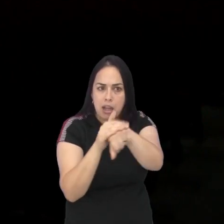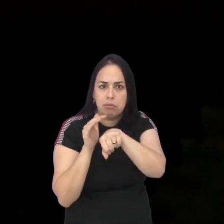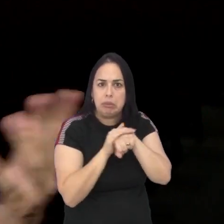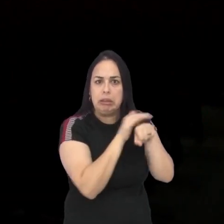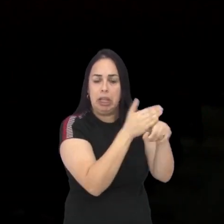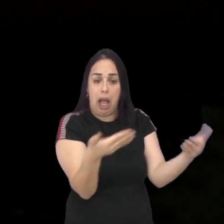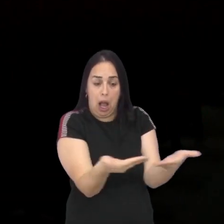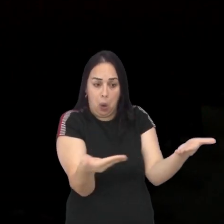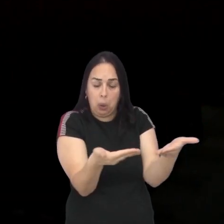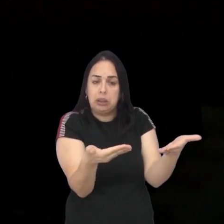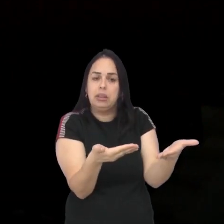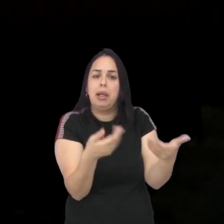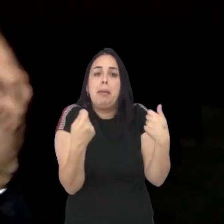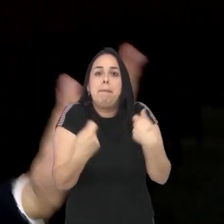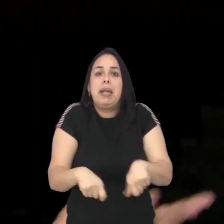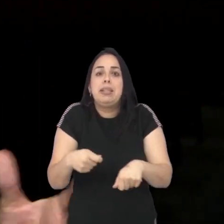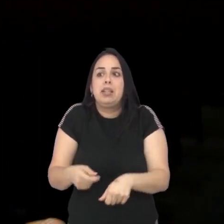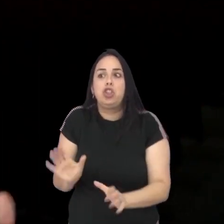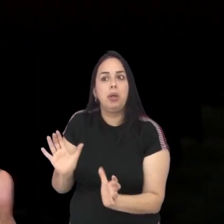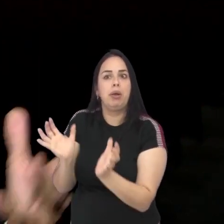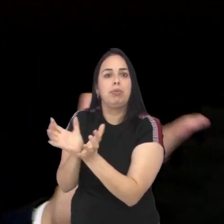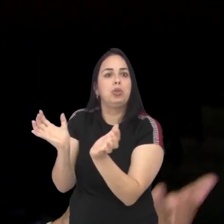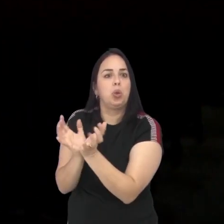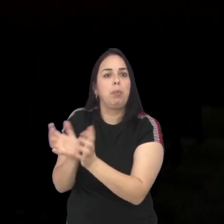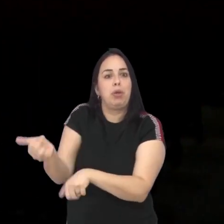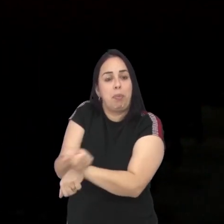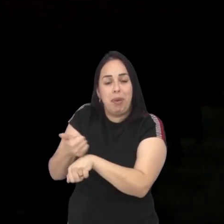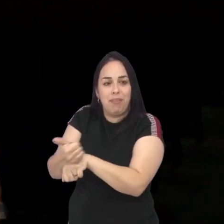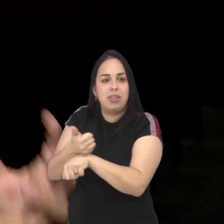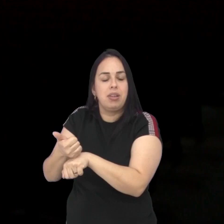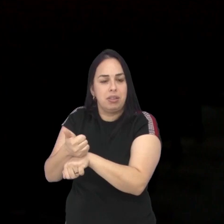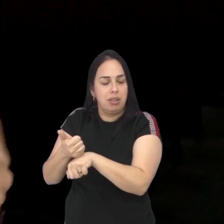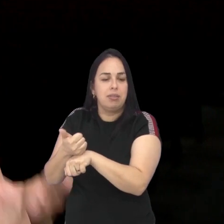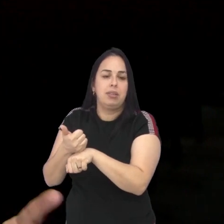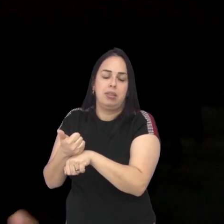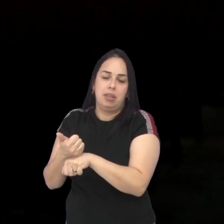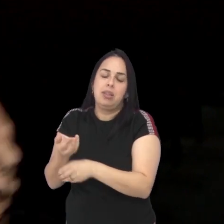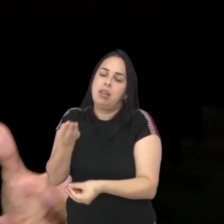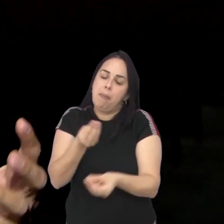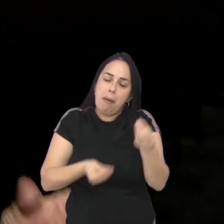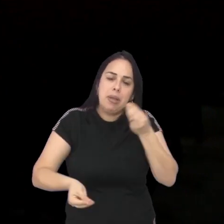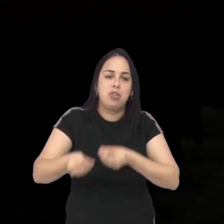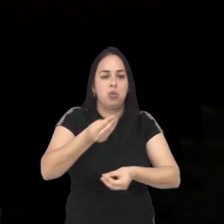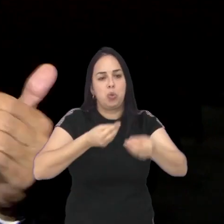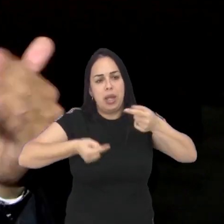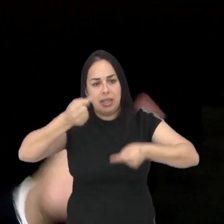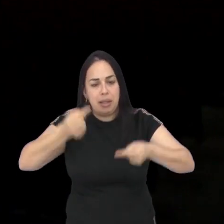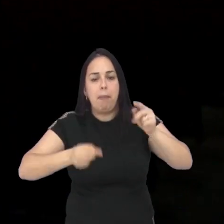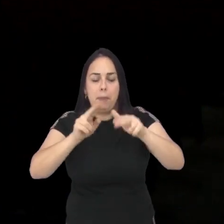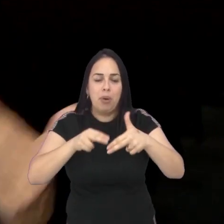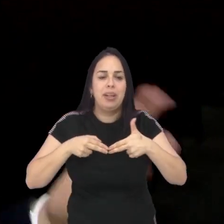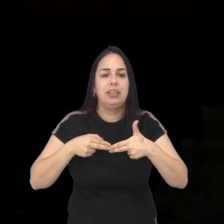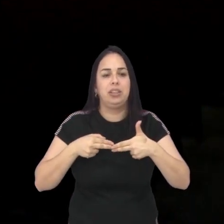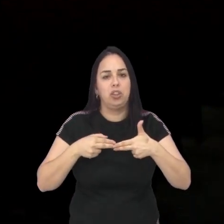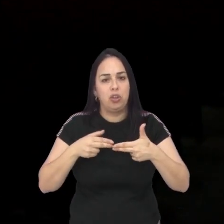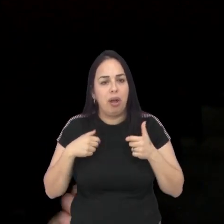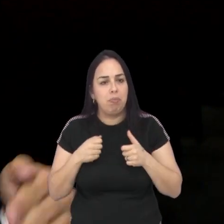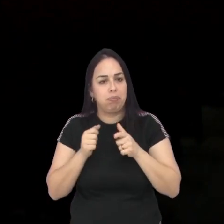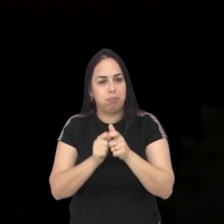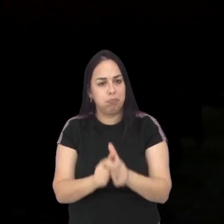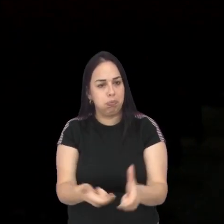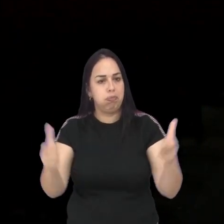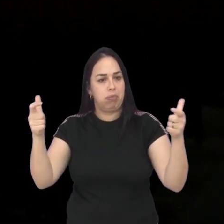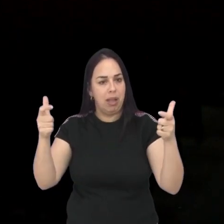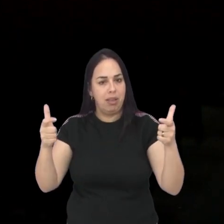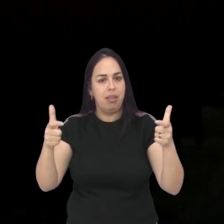cinematográfica sendo realizada agora e que precisa estar circulando também, e o MIS está muito aberto para essas discussões e a gente vem ampliando isso